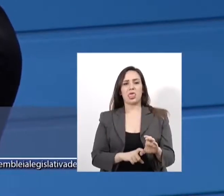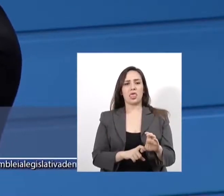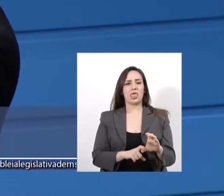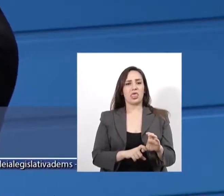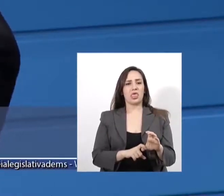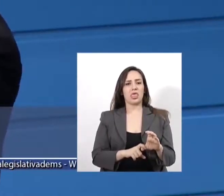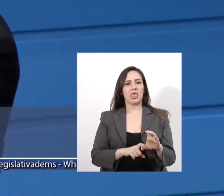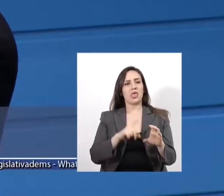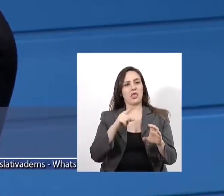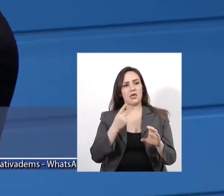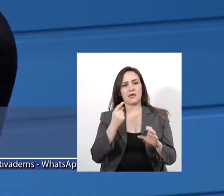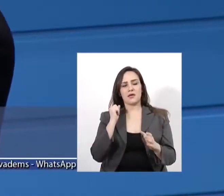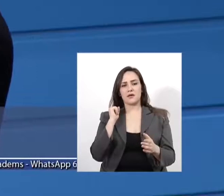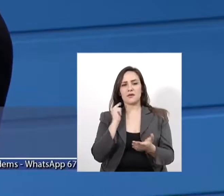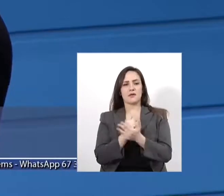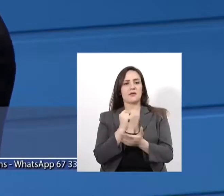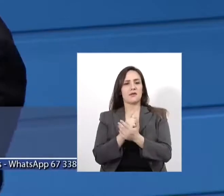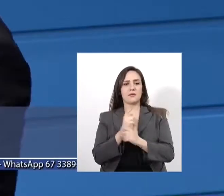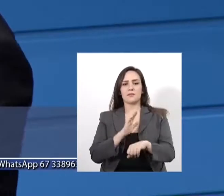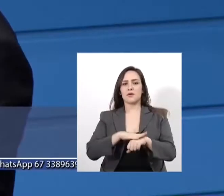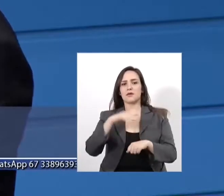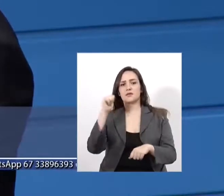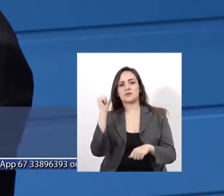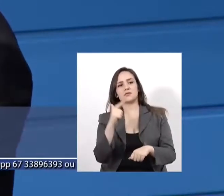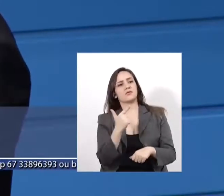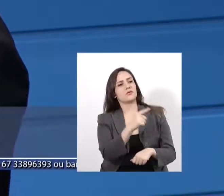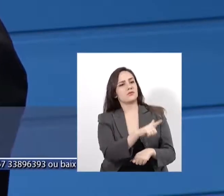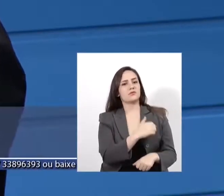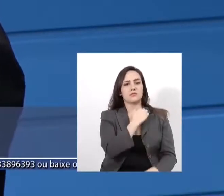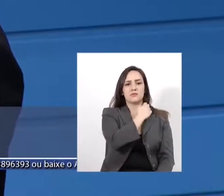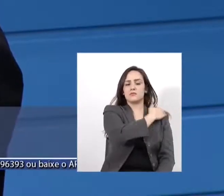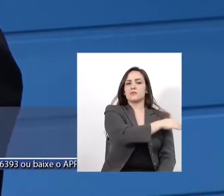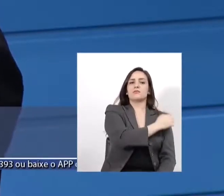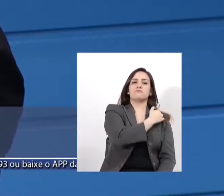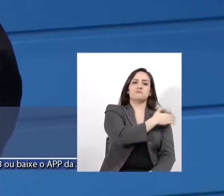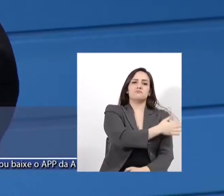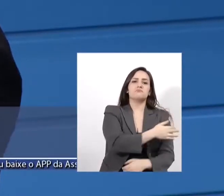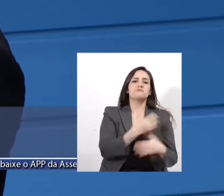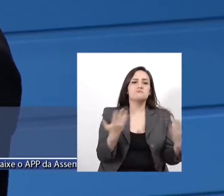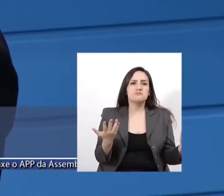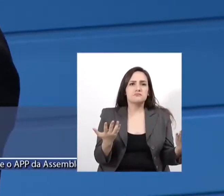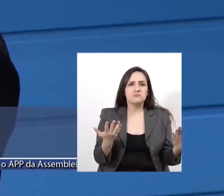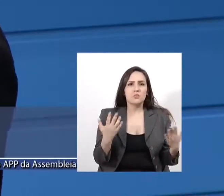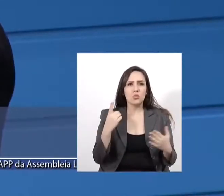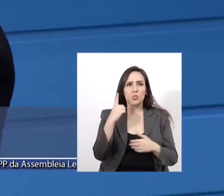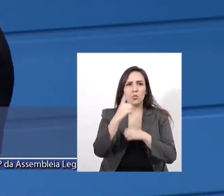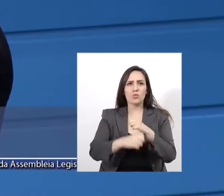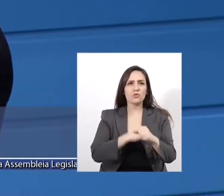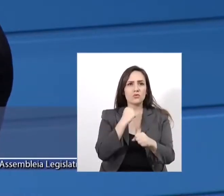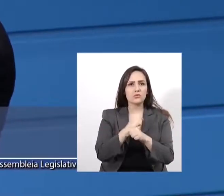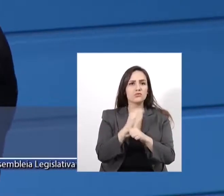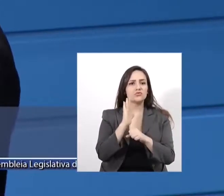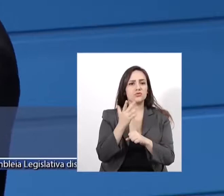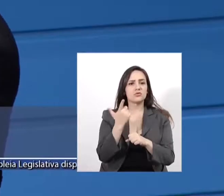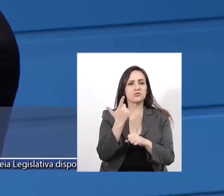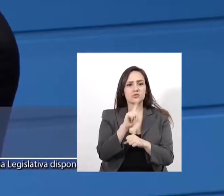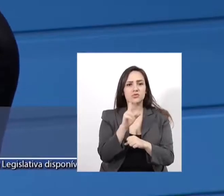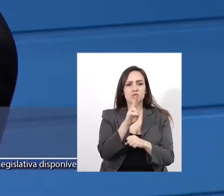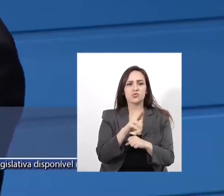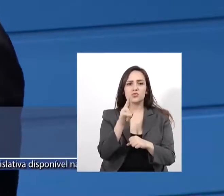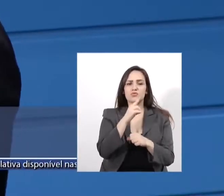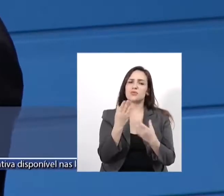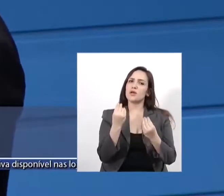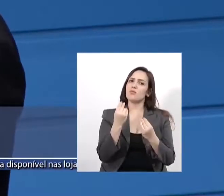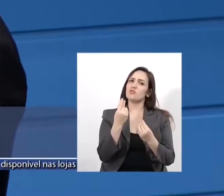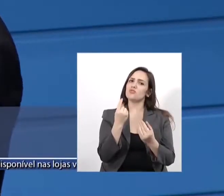todos os outros presidentes que já passaram pela presidência da República. Ora, menos de um ano já aprendeu a gastar tanto, como se